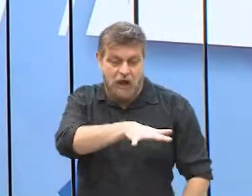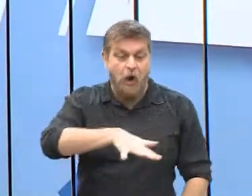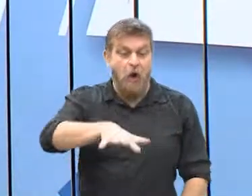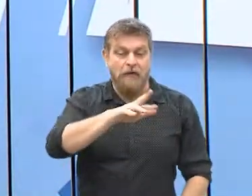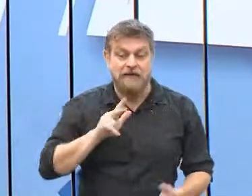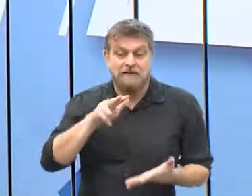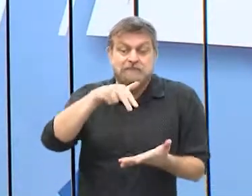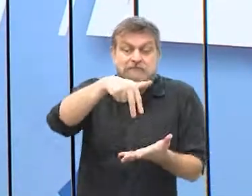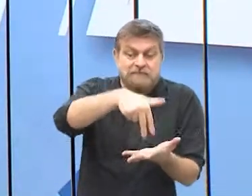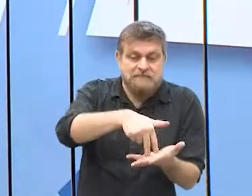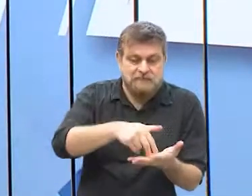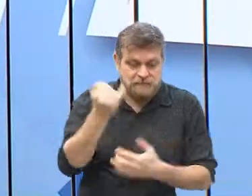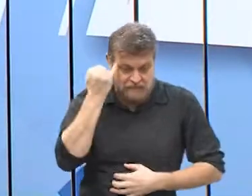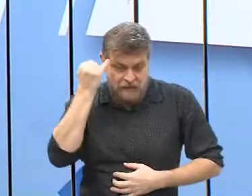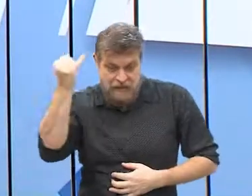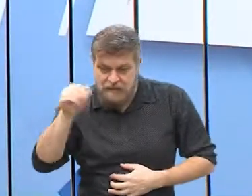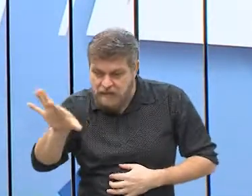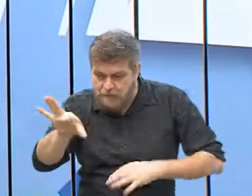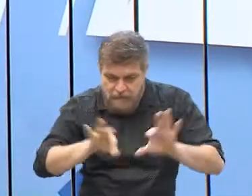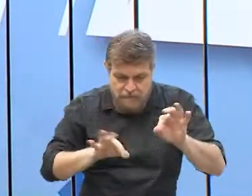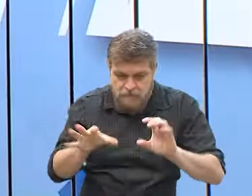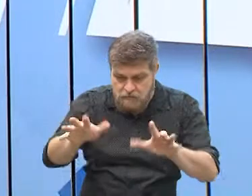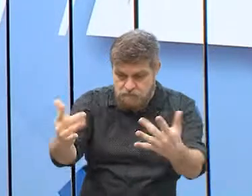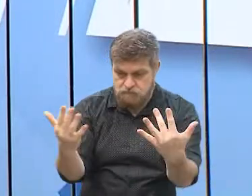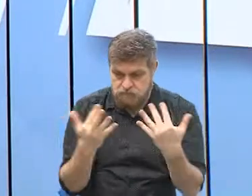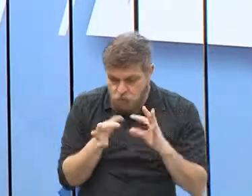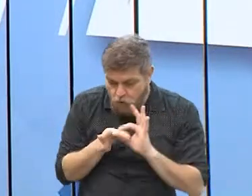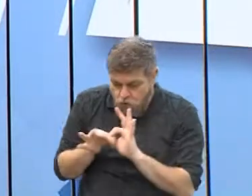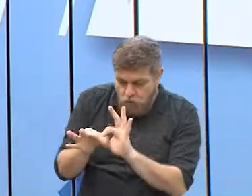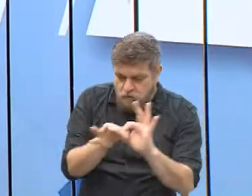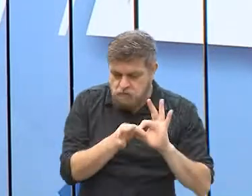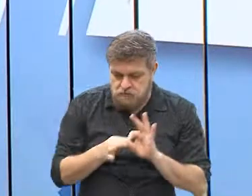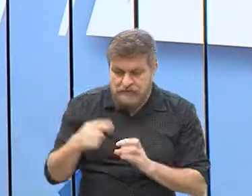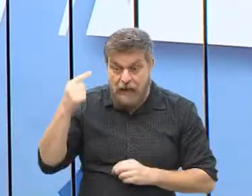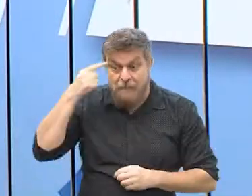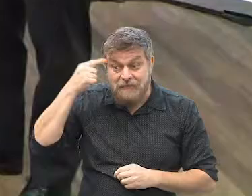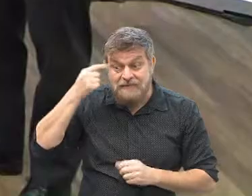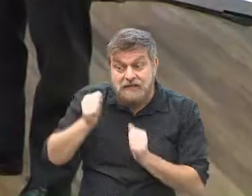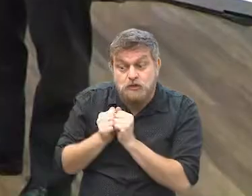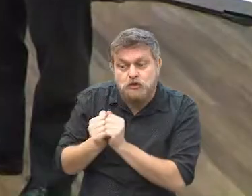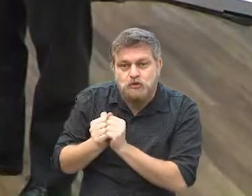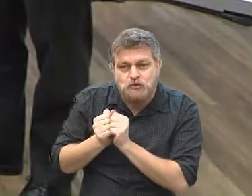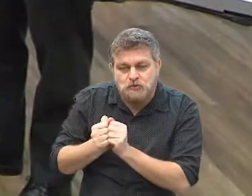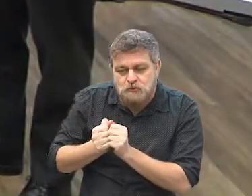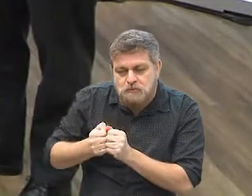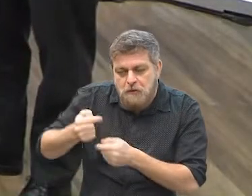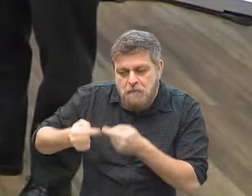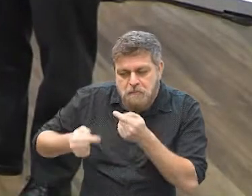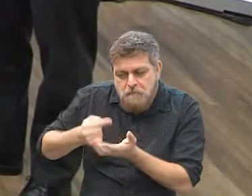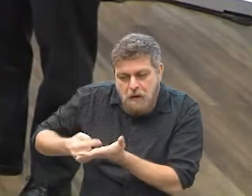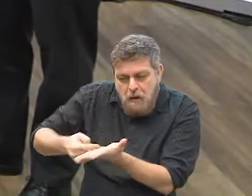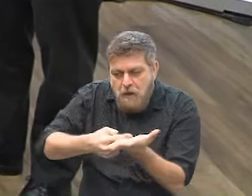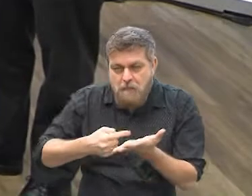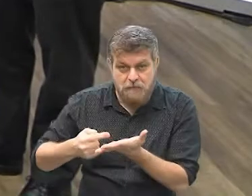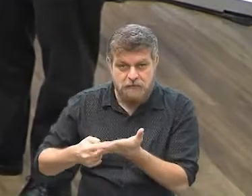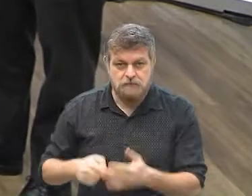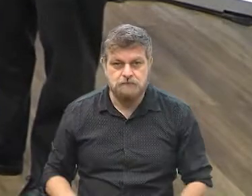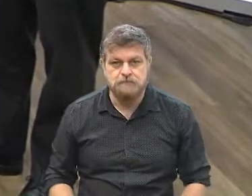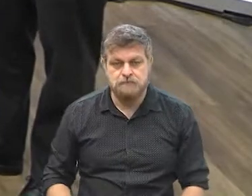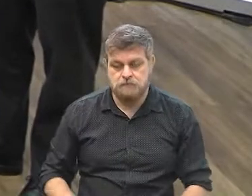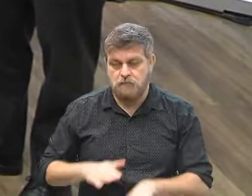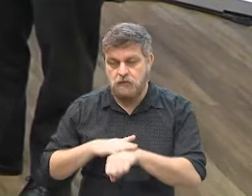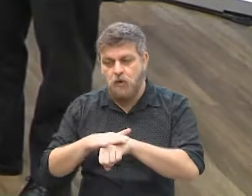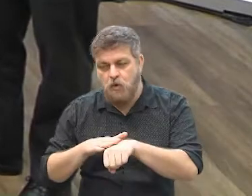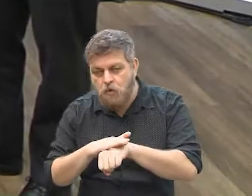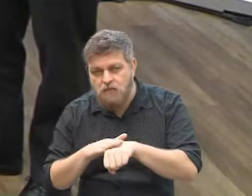a ideia é juntar todo mundo e de todos os setores para pensar isso. E é importante essa ajuda de todos, essa